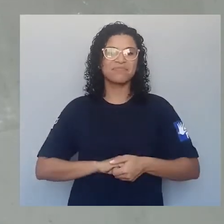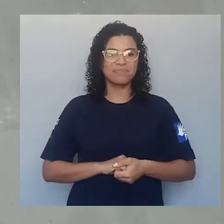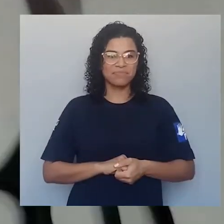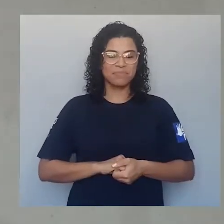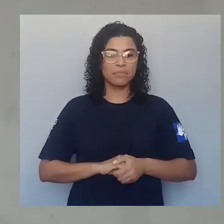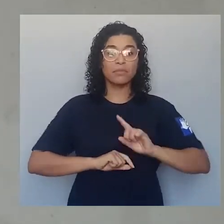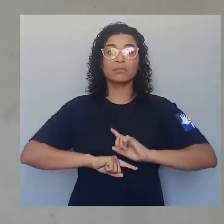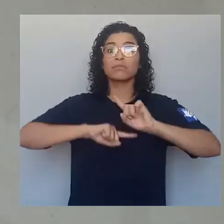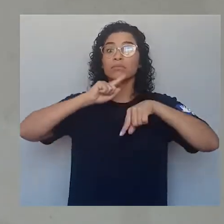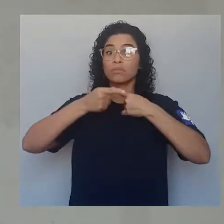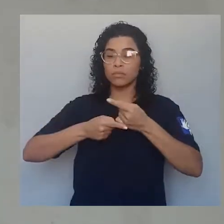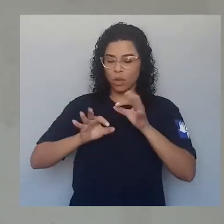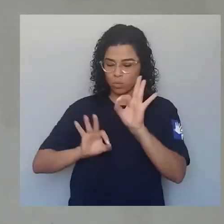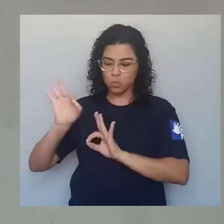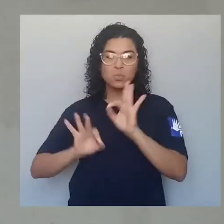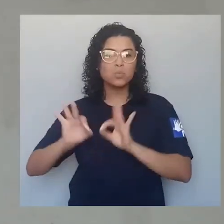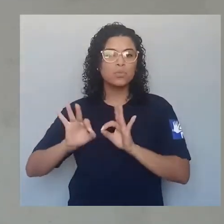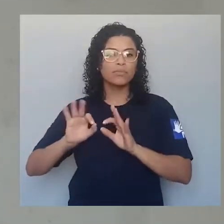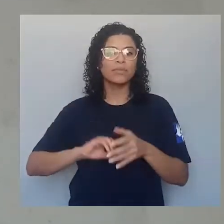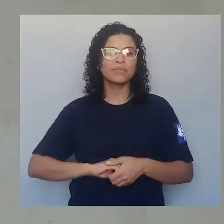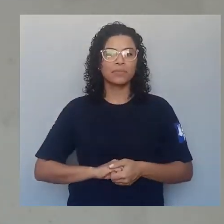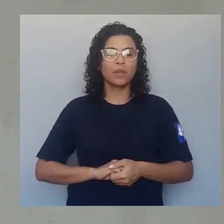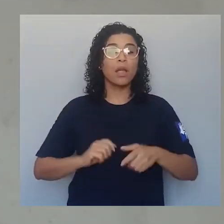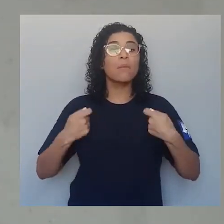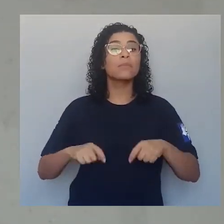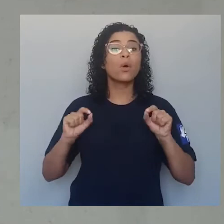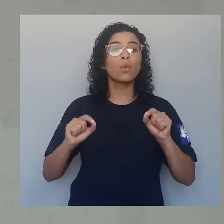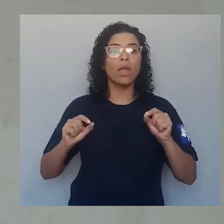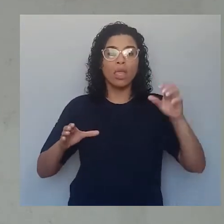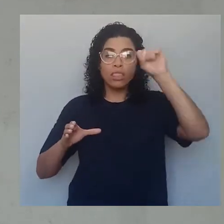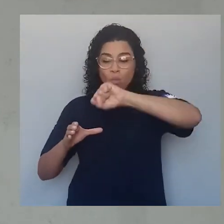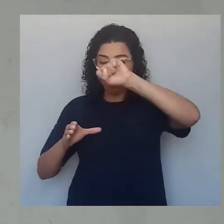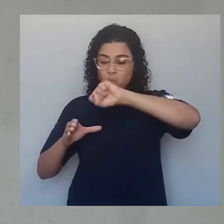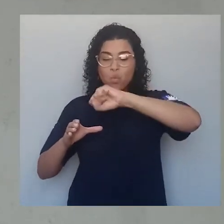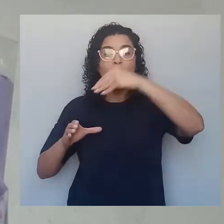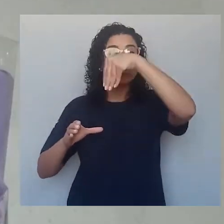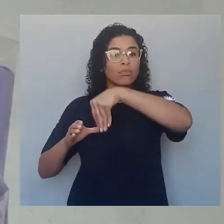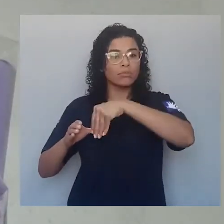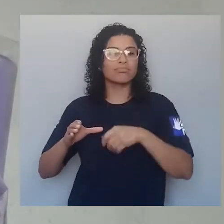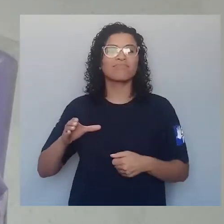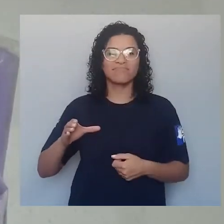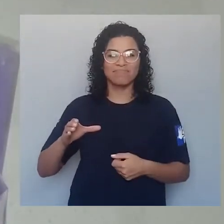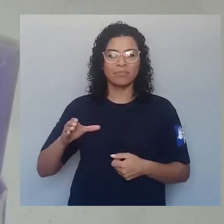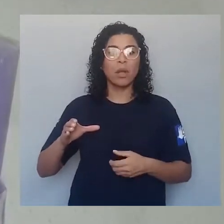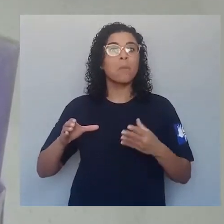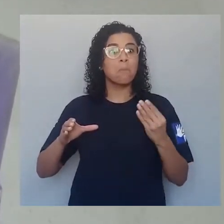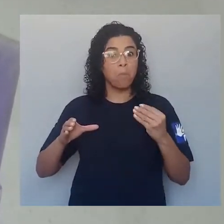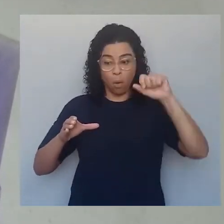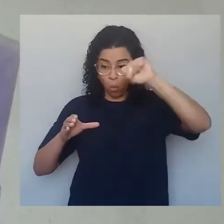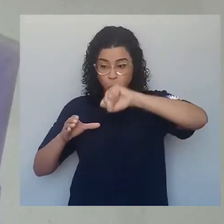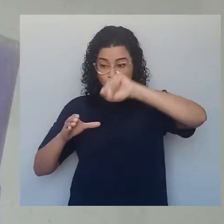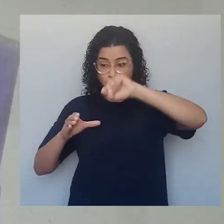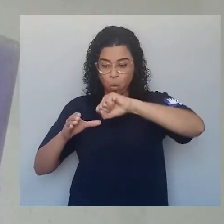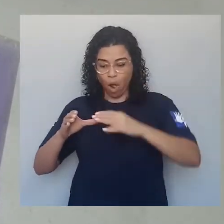do detergente. Depois que você fechou bem os buraquinhos, você precisa colocar detergente lá dentro. Bastante, porque